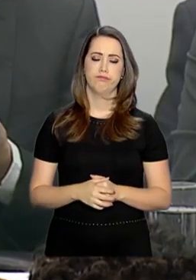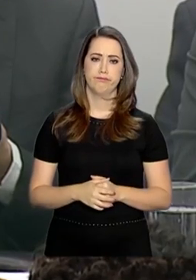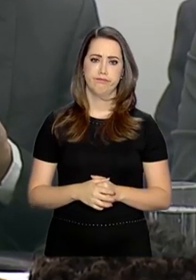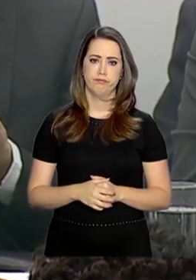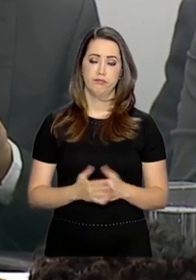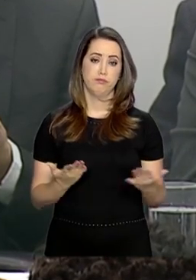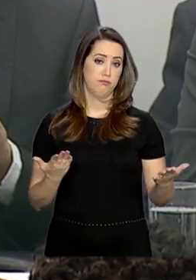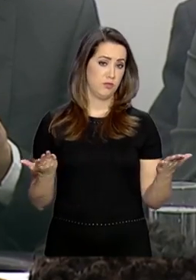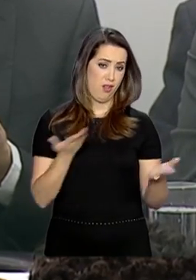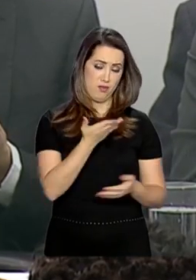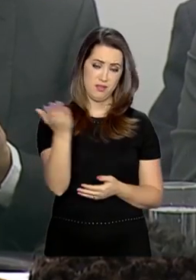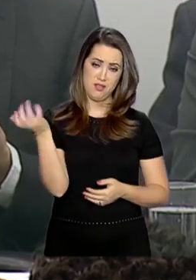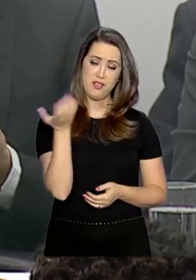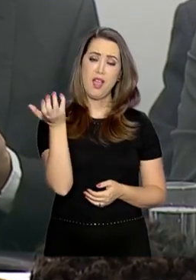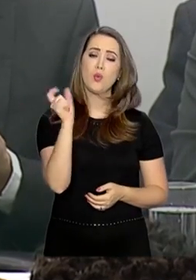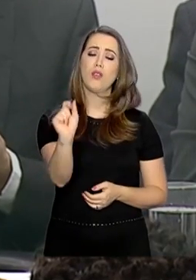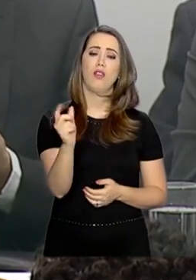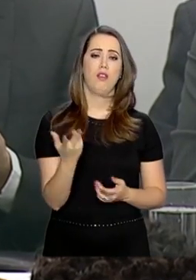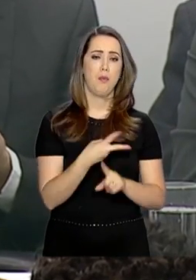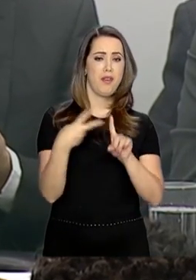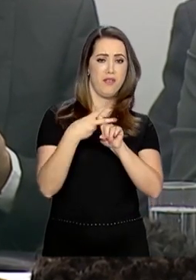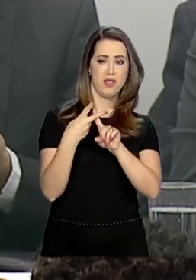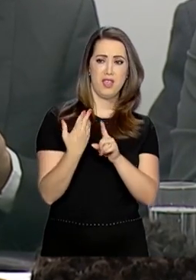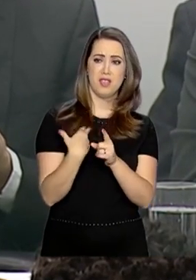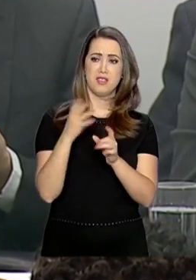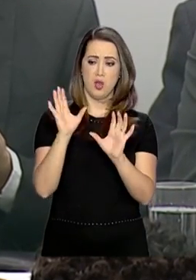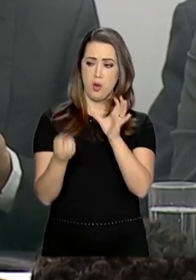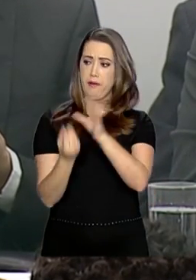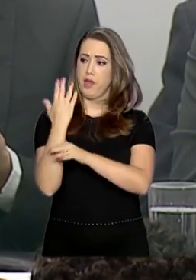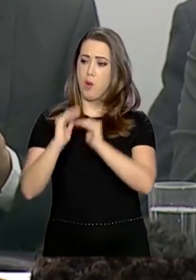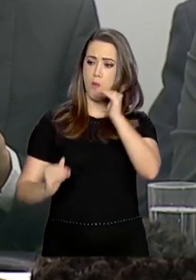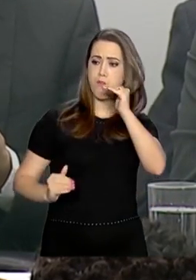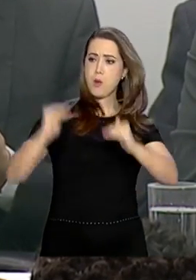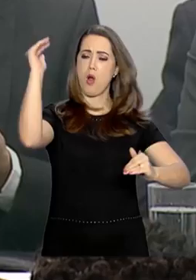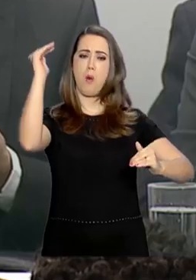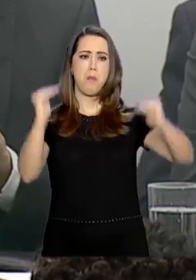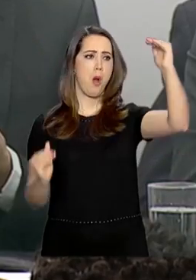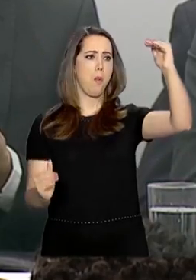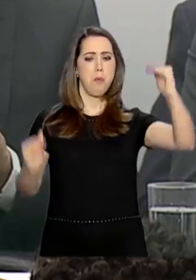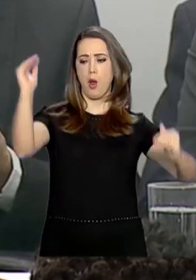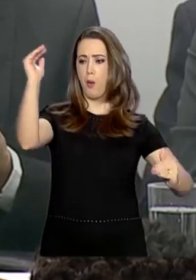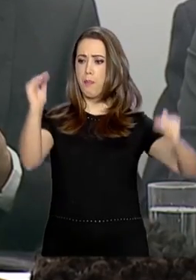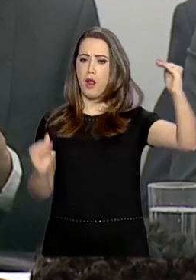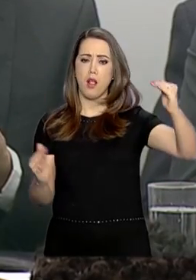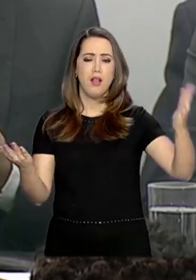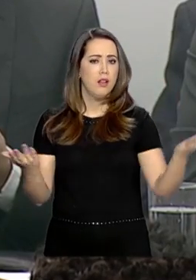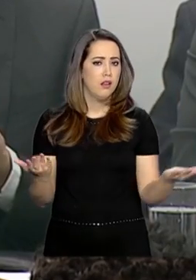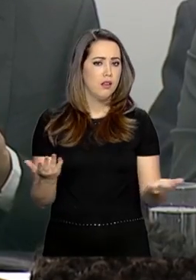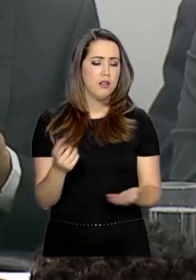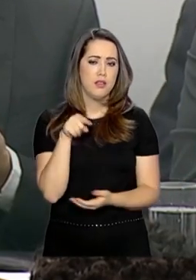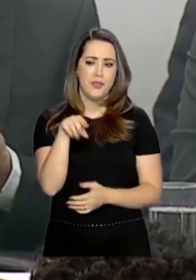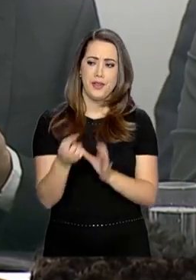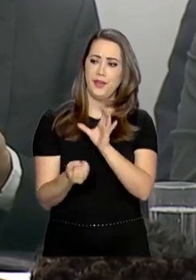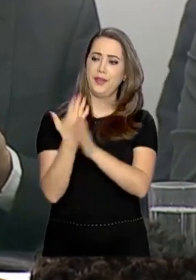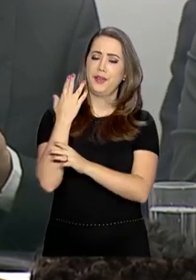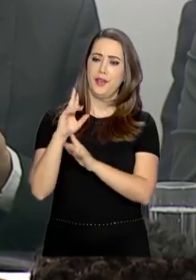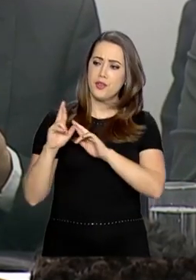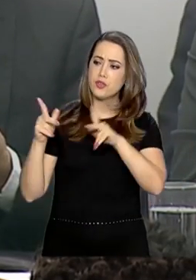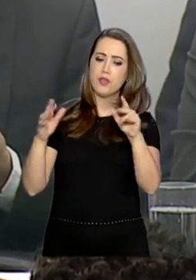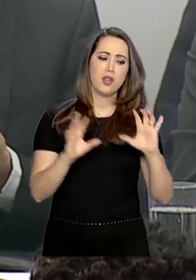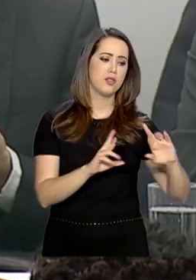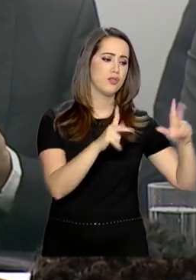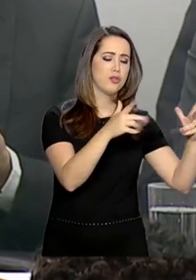Vocês querem que a Previdência seja uma fábrica de desigualdades? Hoje ela é uma fábrica de desigualdades. Ela fabrica